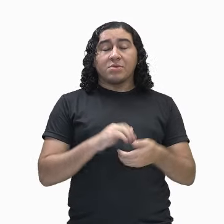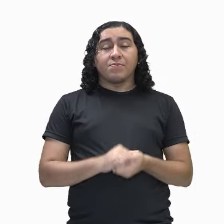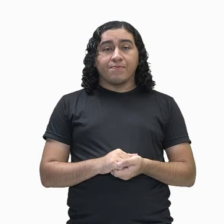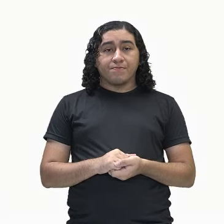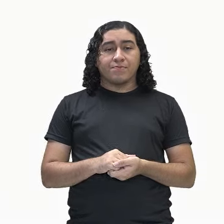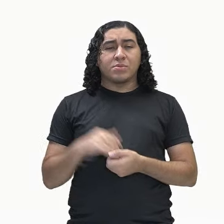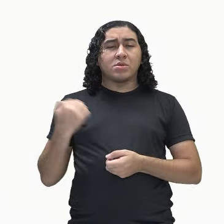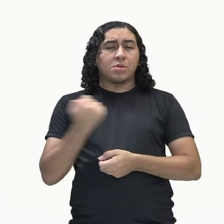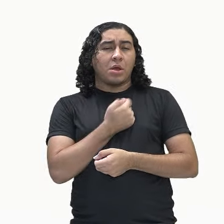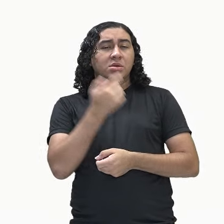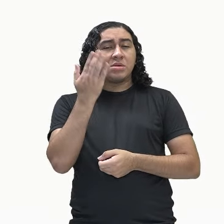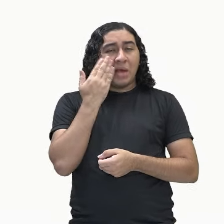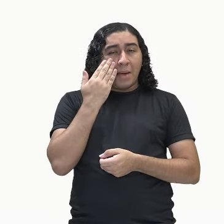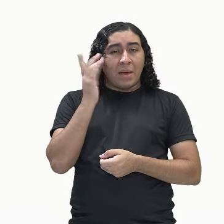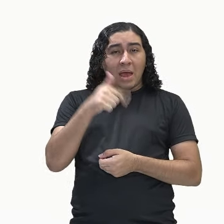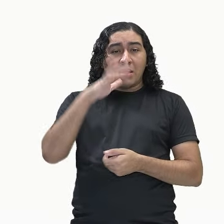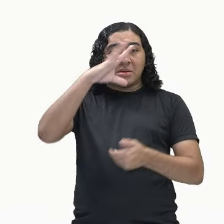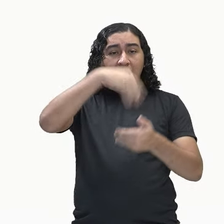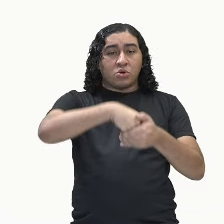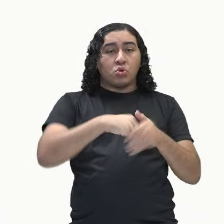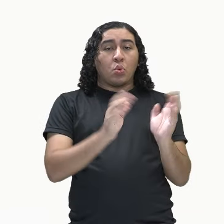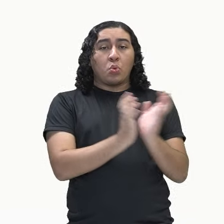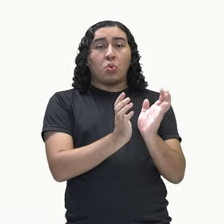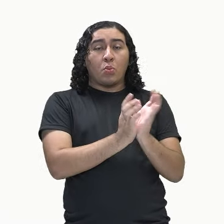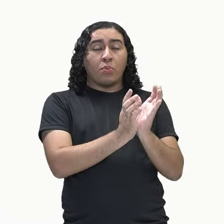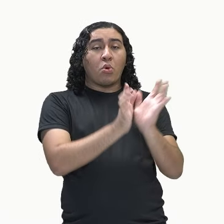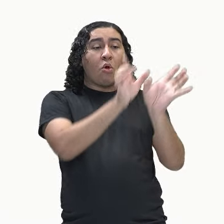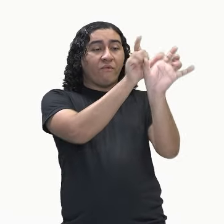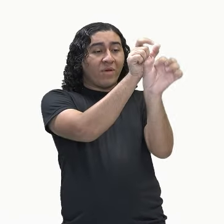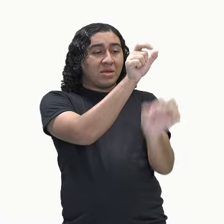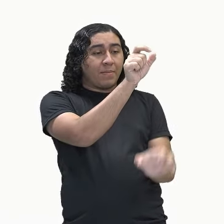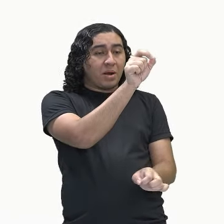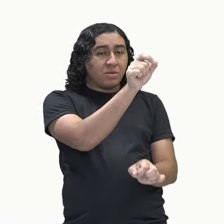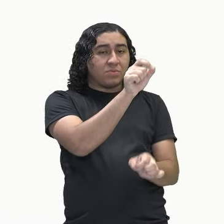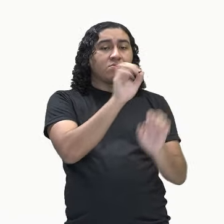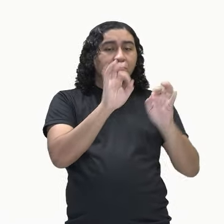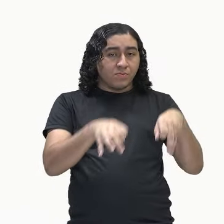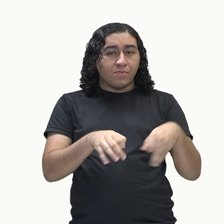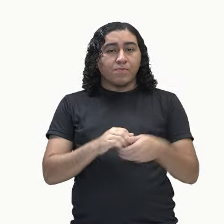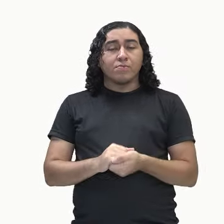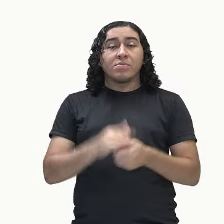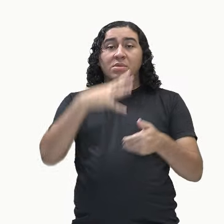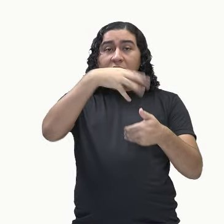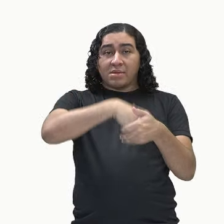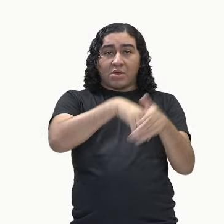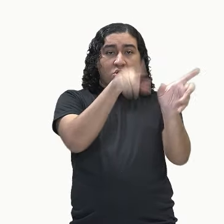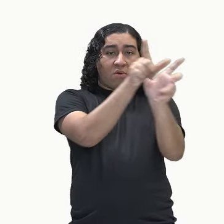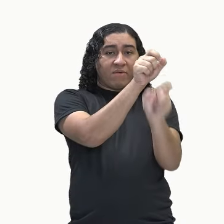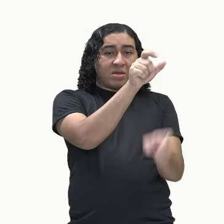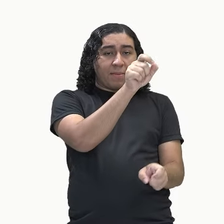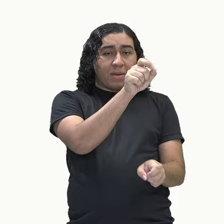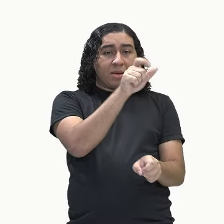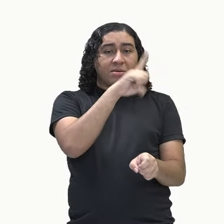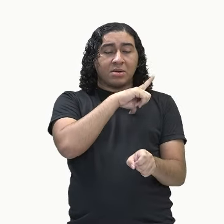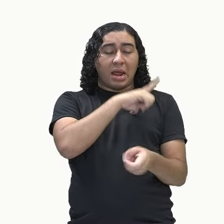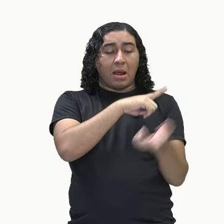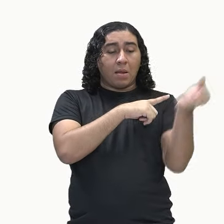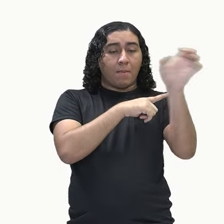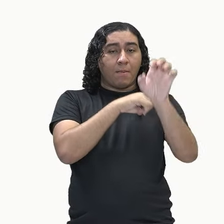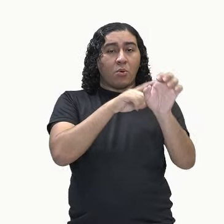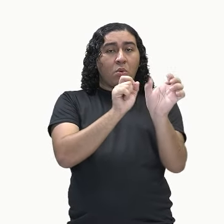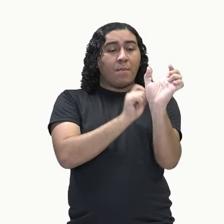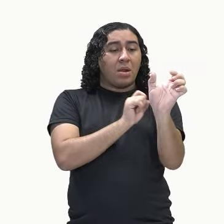já sabe que ele faz parte do grupo dos vertebrados, e dentro do grupo dos vertebrados, ele vai ter